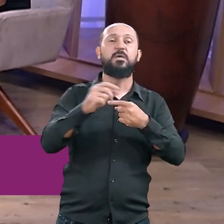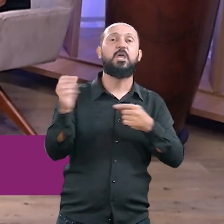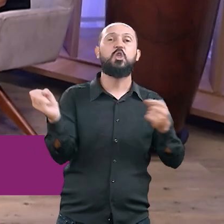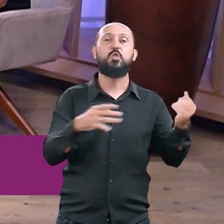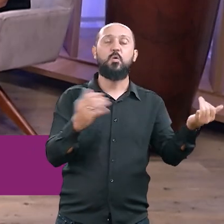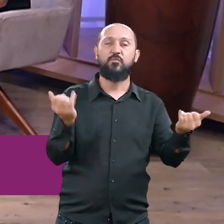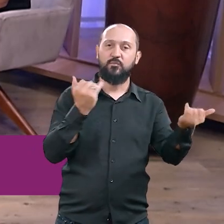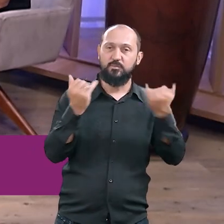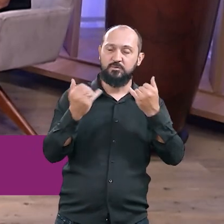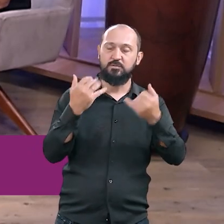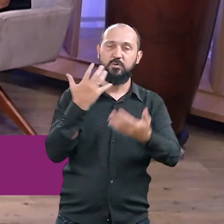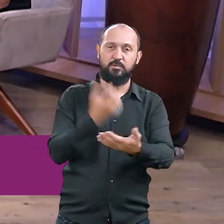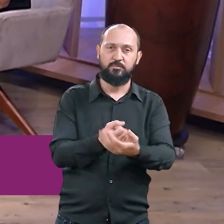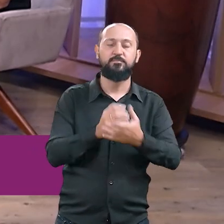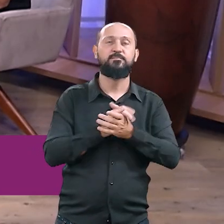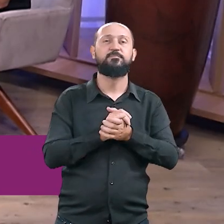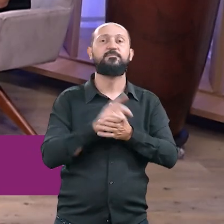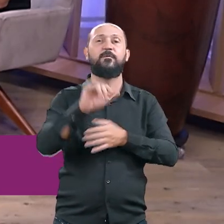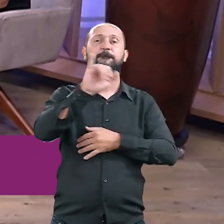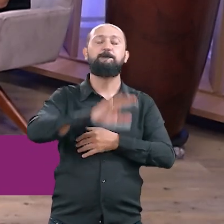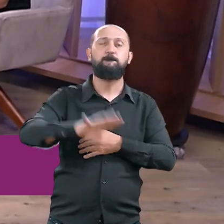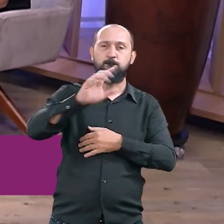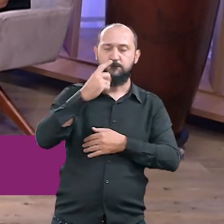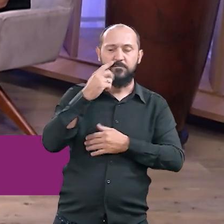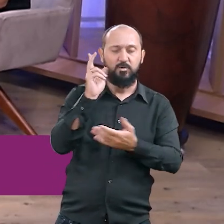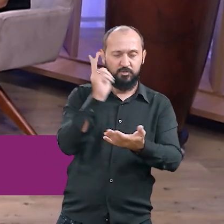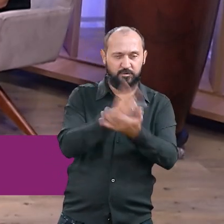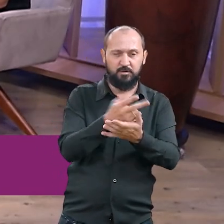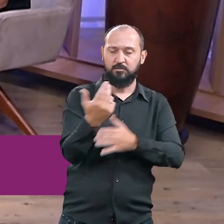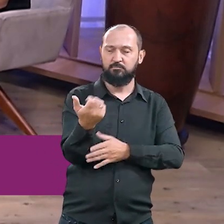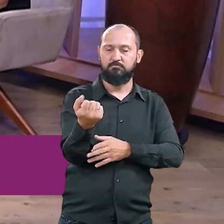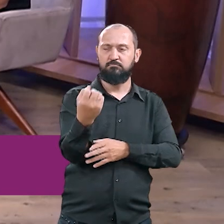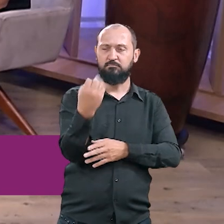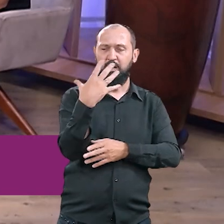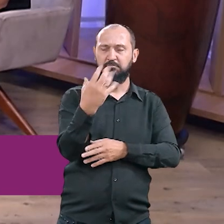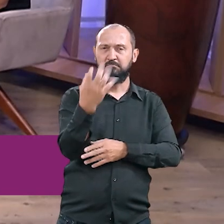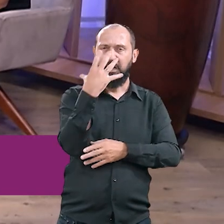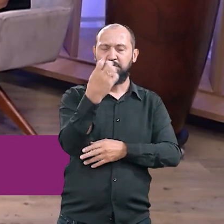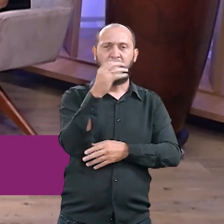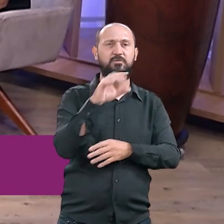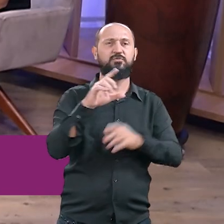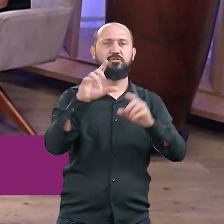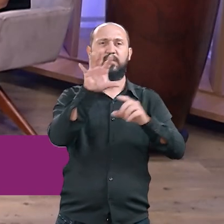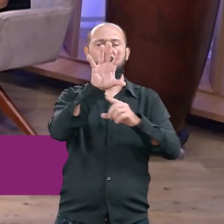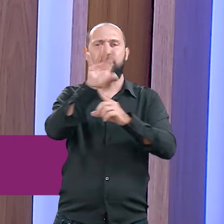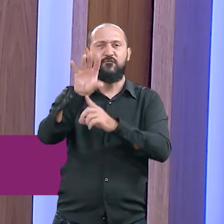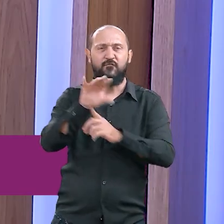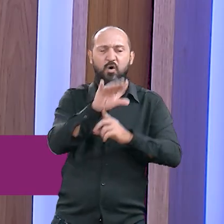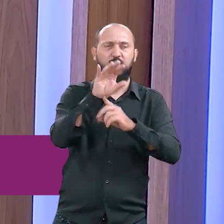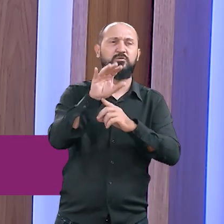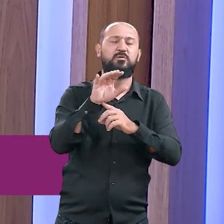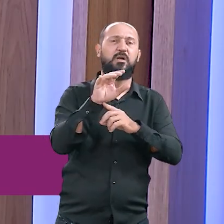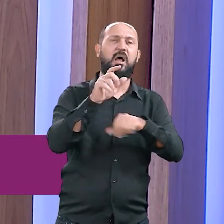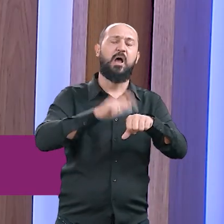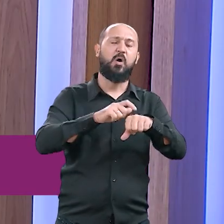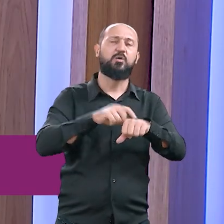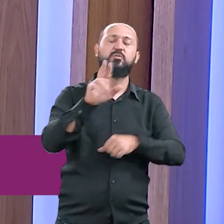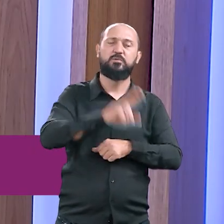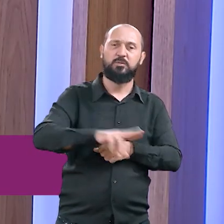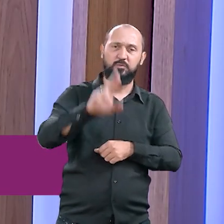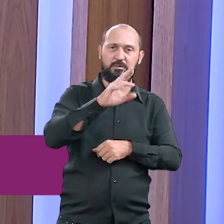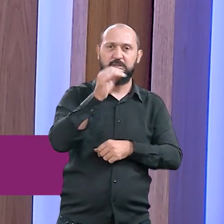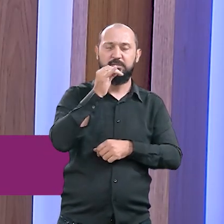países de operação. Então, se elas fizerem alguns deslizes com o uso dessa informação, muito rápido isso vai ser descoberto com